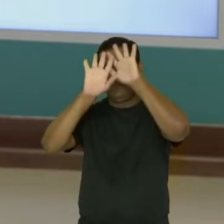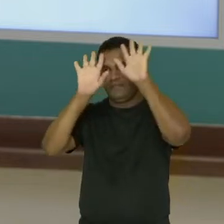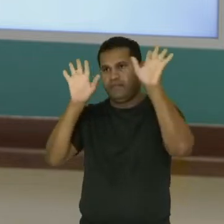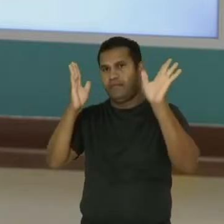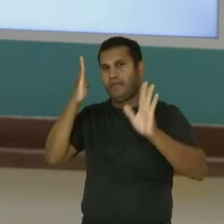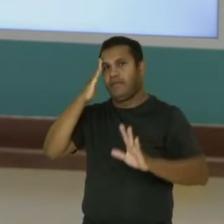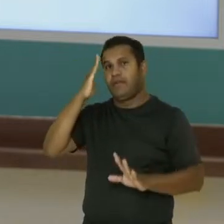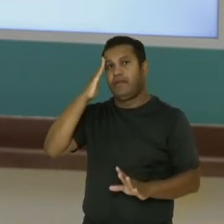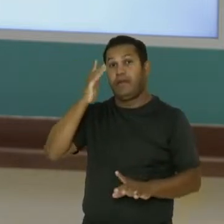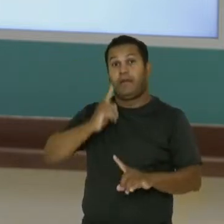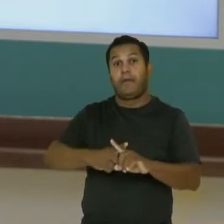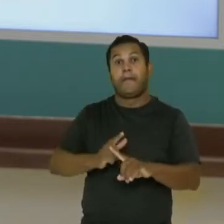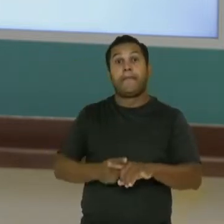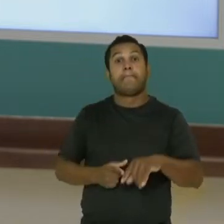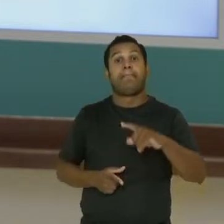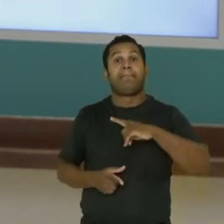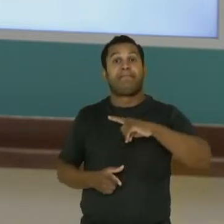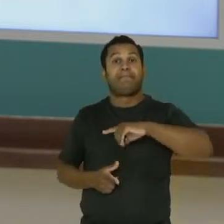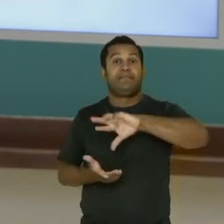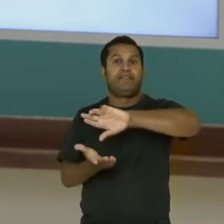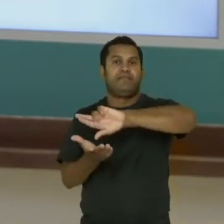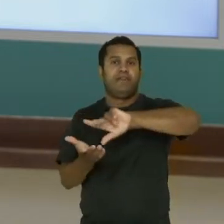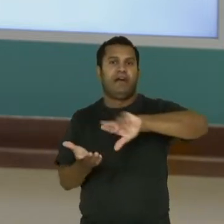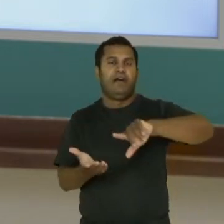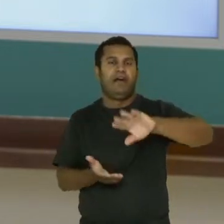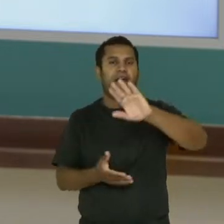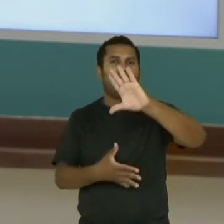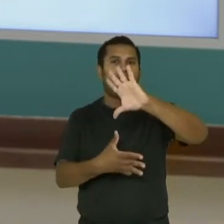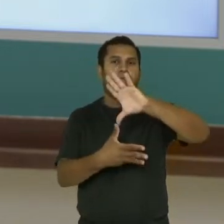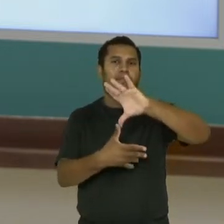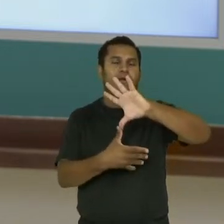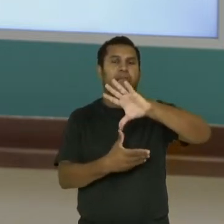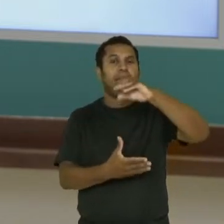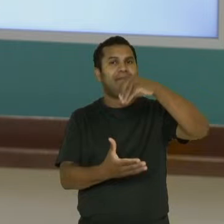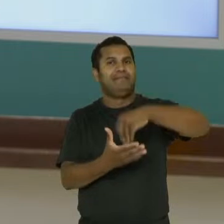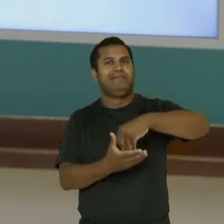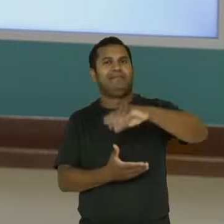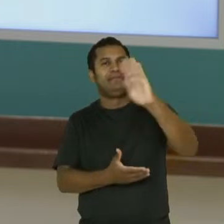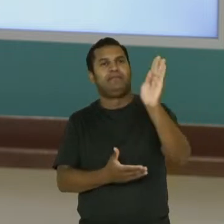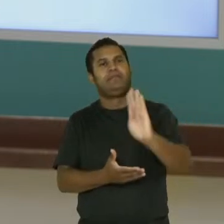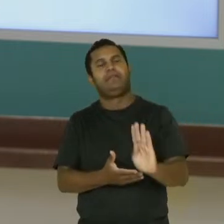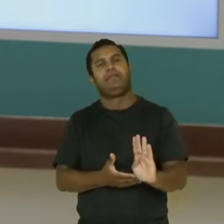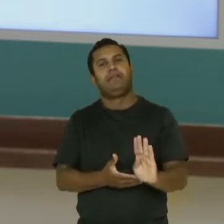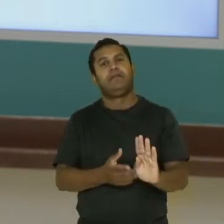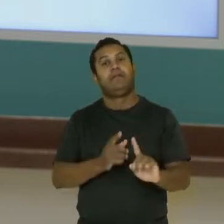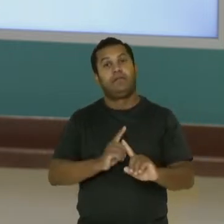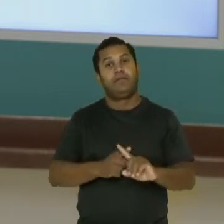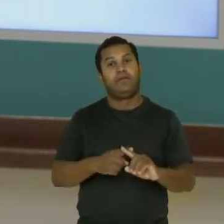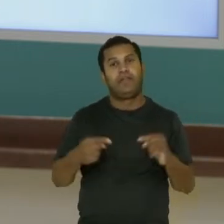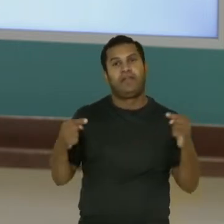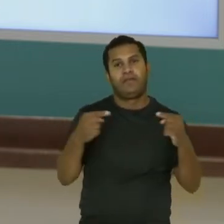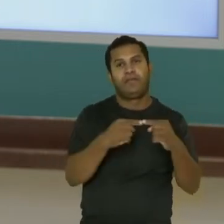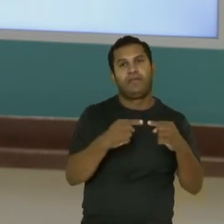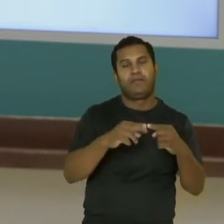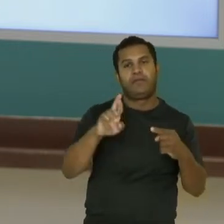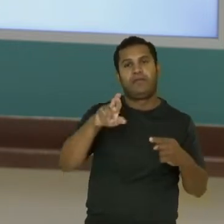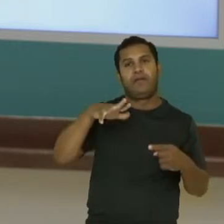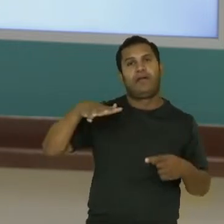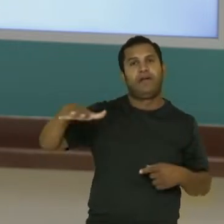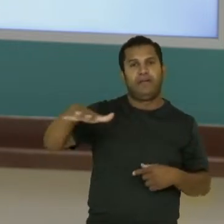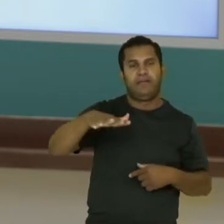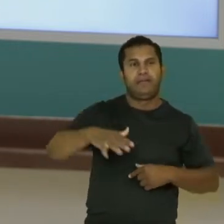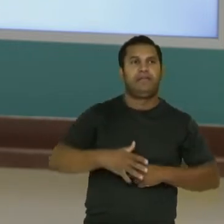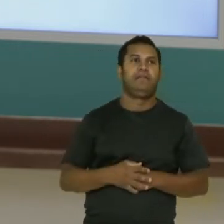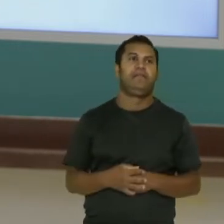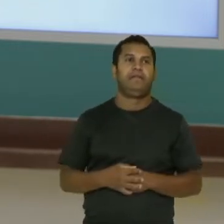existem diferentes mapas do Brasil. Está ligado justamente a essa ideia de regionalização também. Então vamos juntos